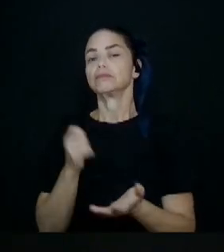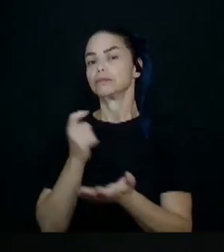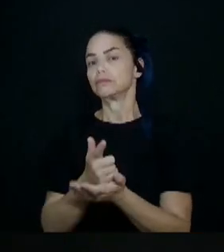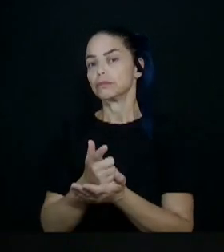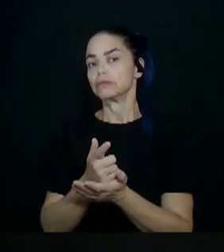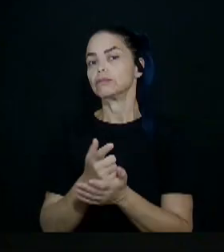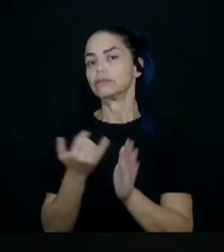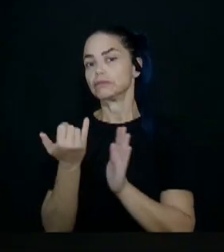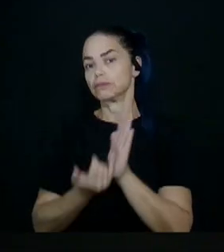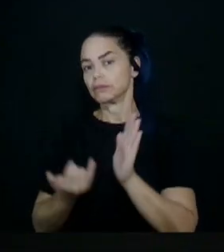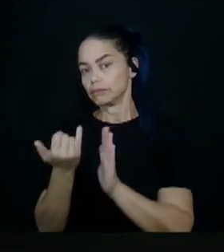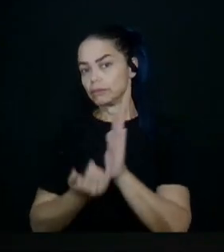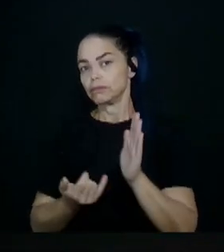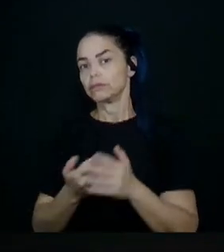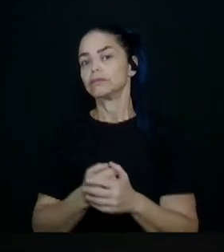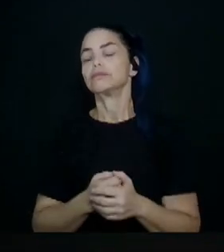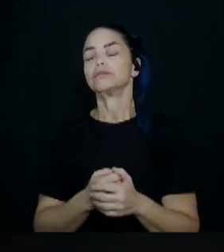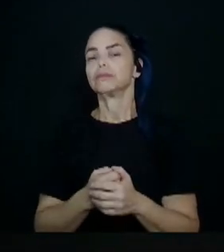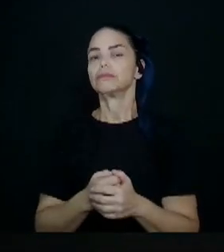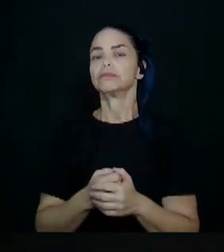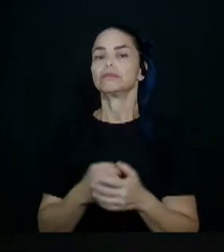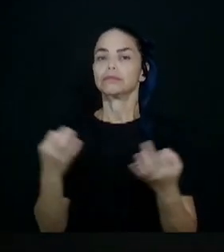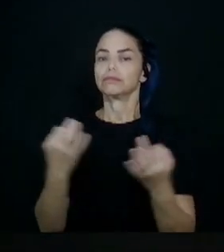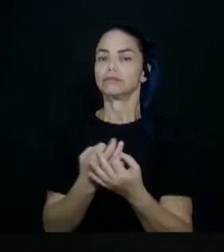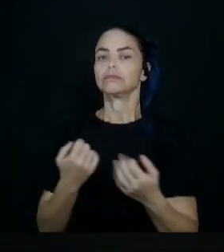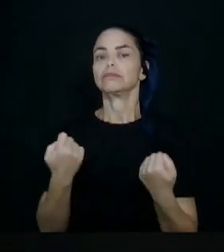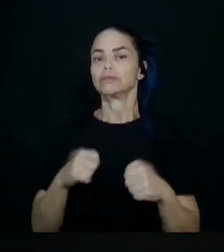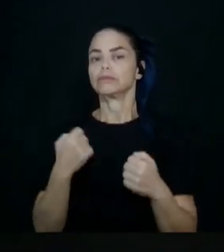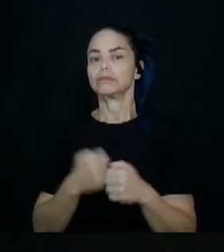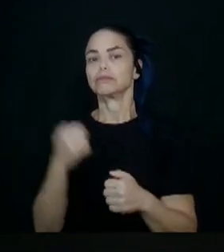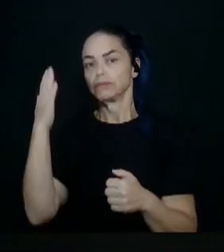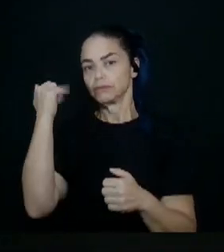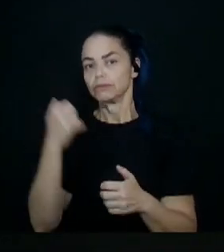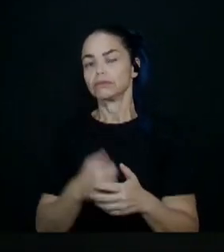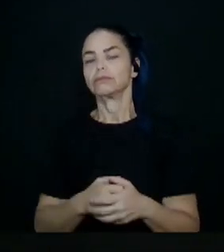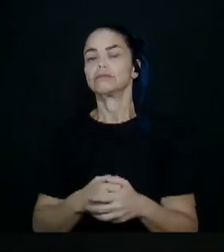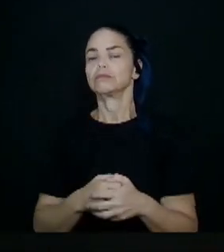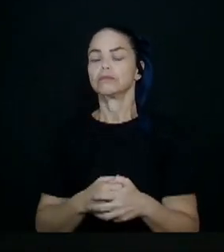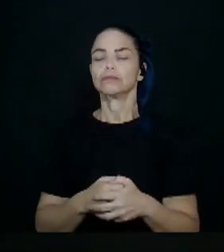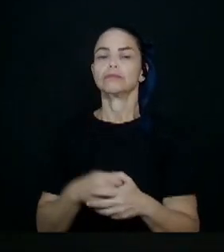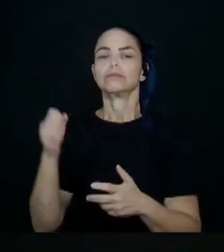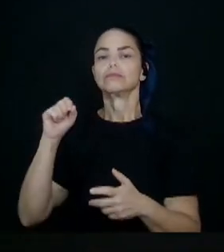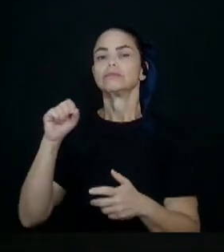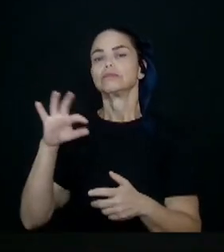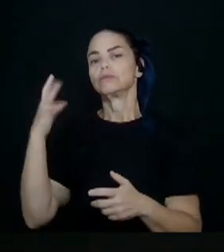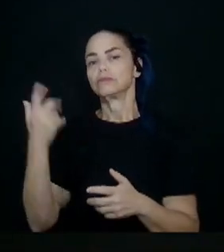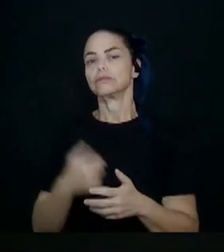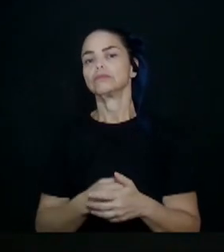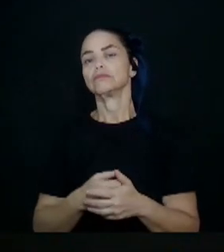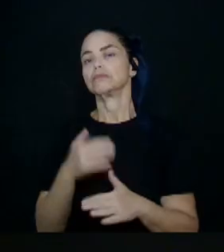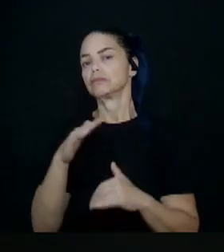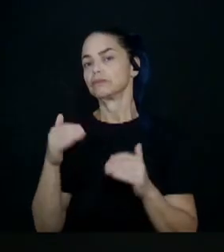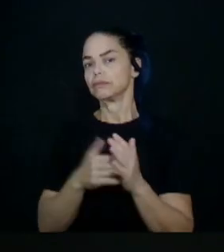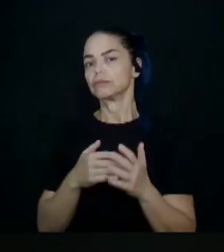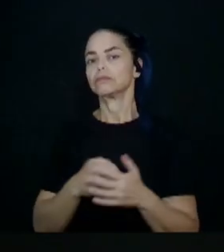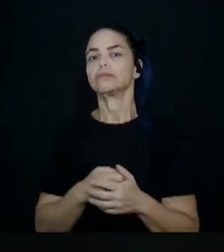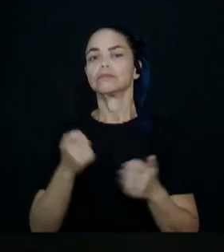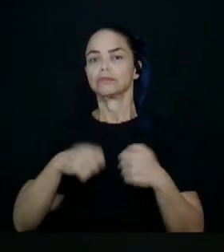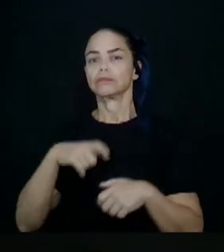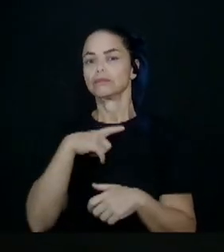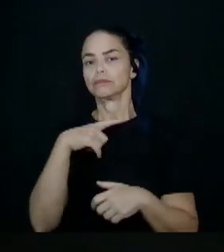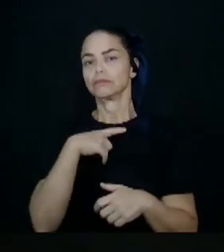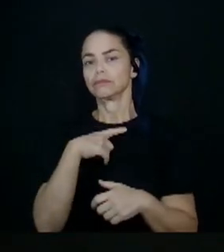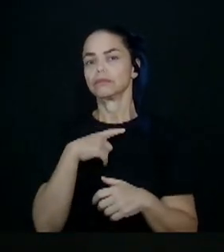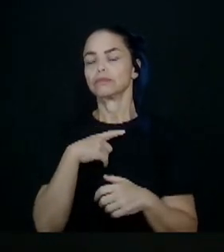nossos impostos, Sim. e tá tudo certo, só a gente precisa saber o que está acontecendo com tudo isso para que a gente possa ter um